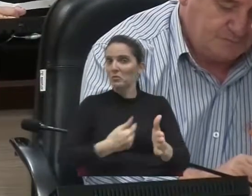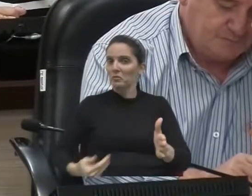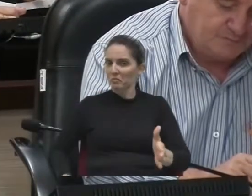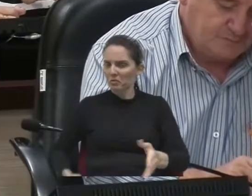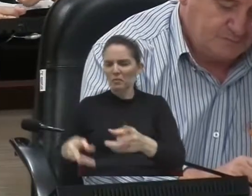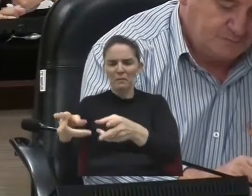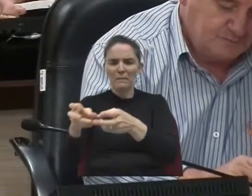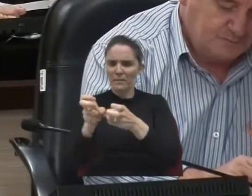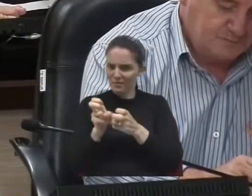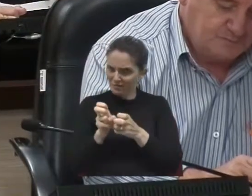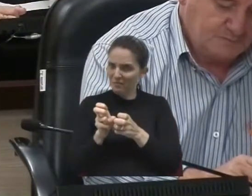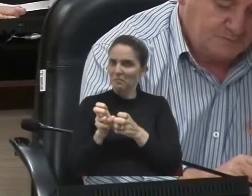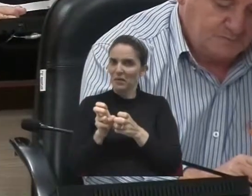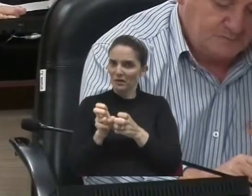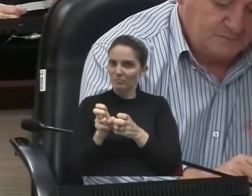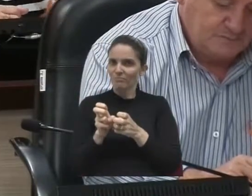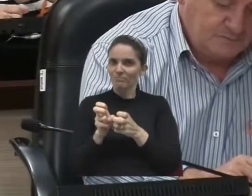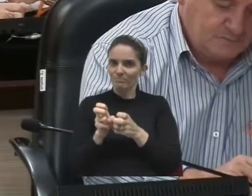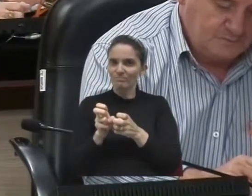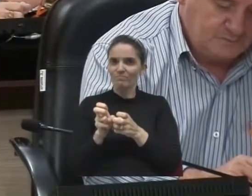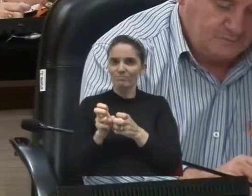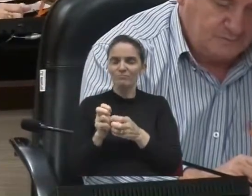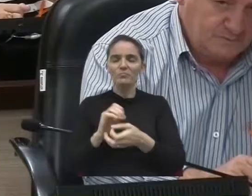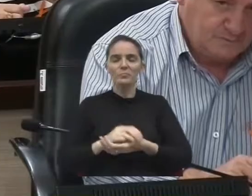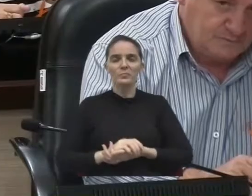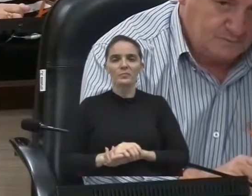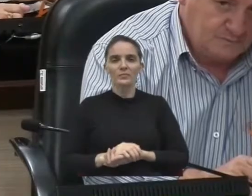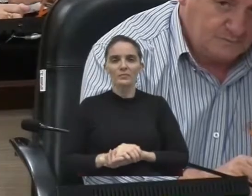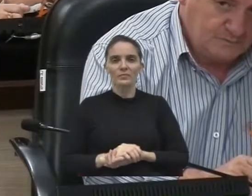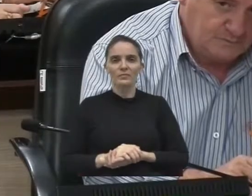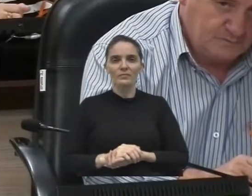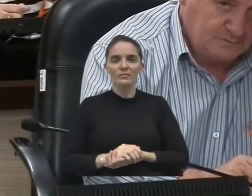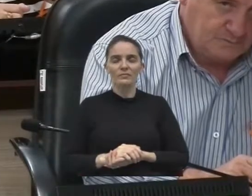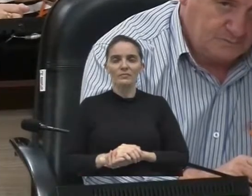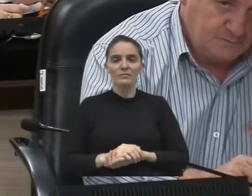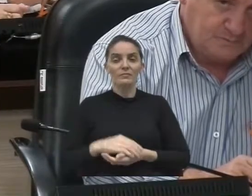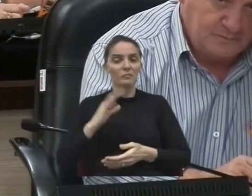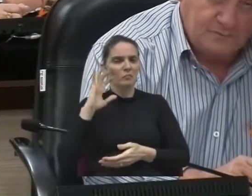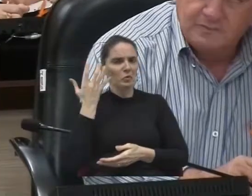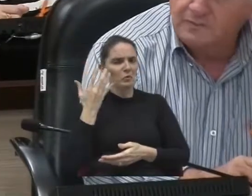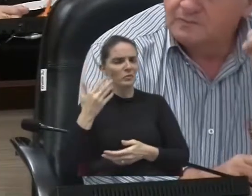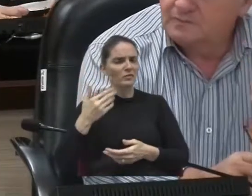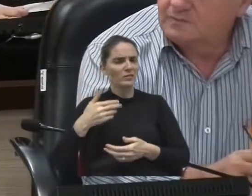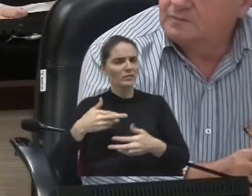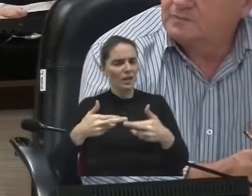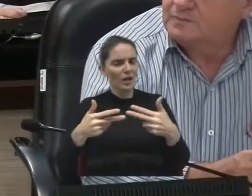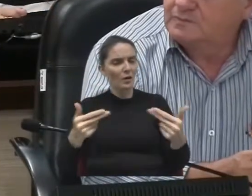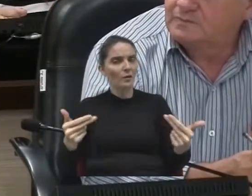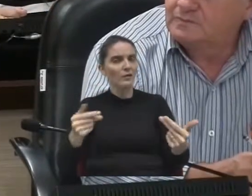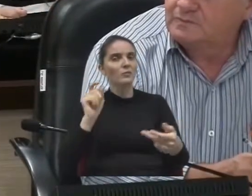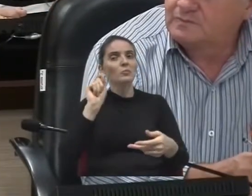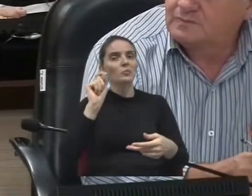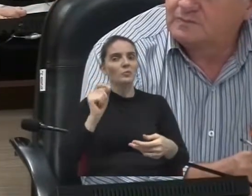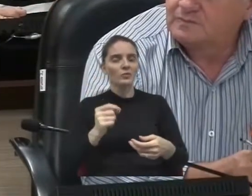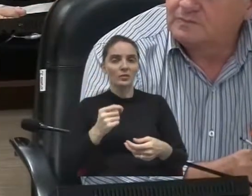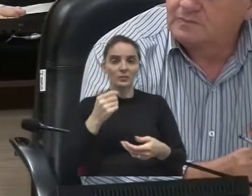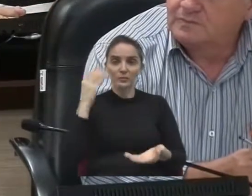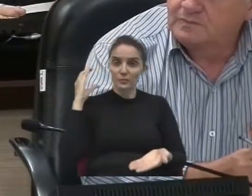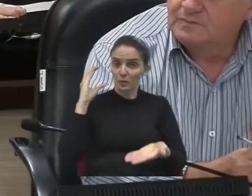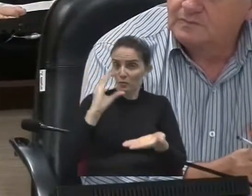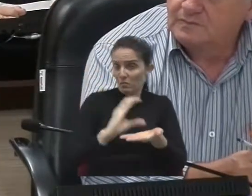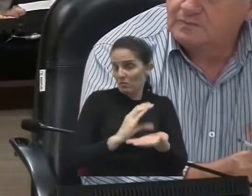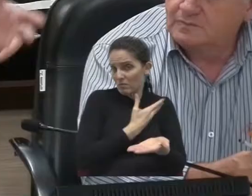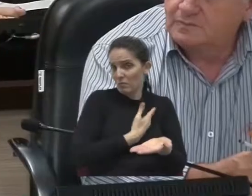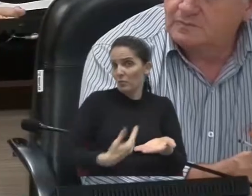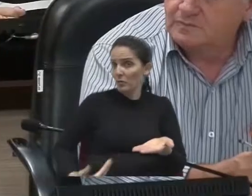público, isso tem um desdobramento. Quais são esses? A vinda de verbas do governo,